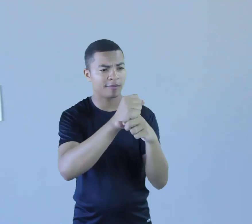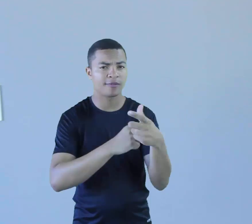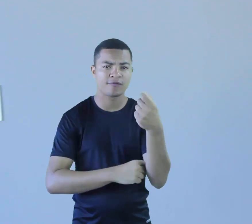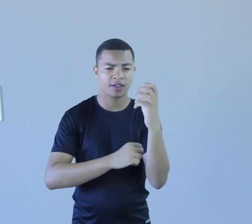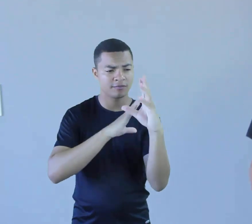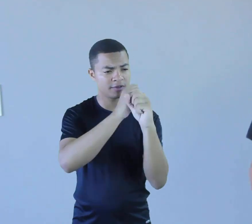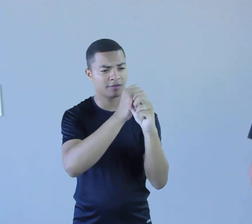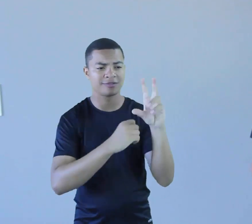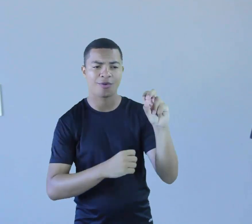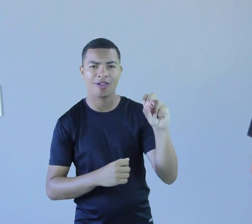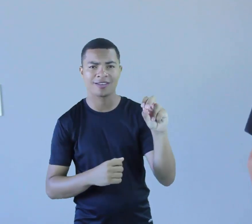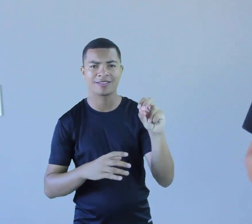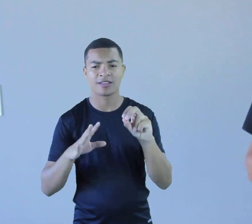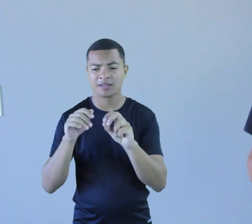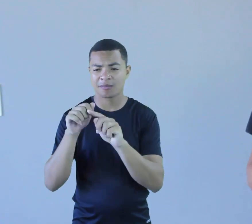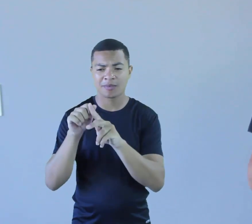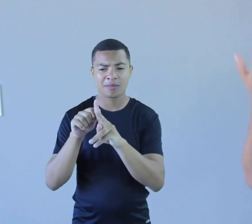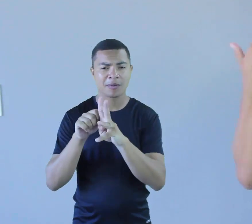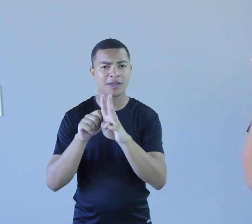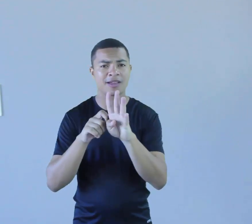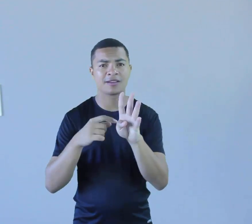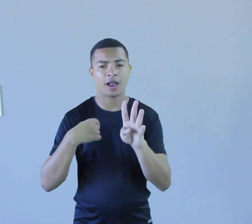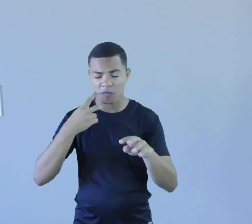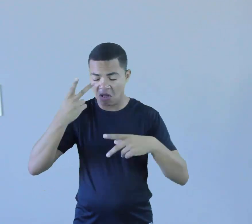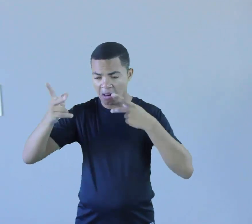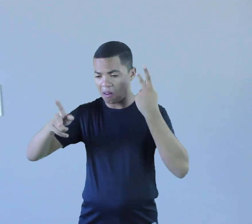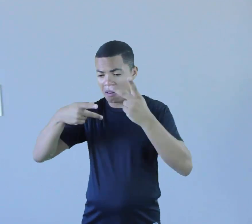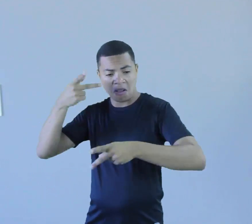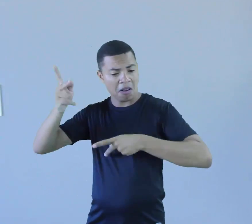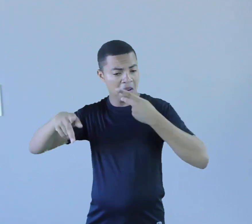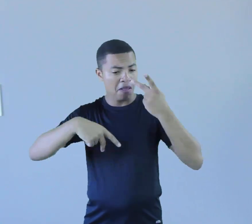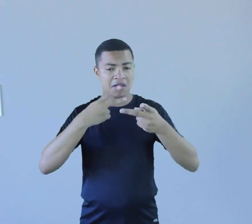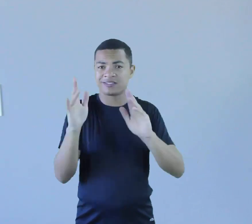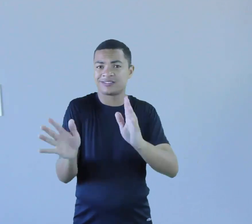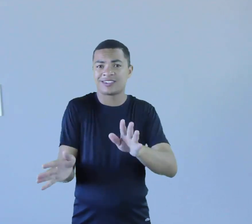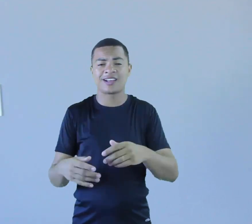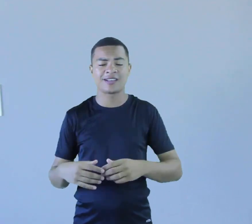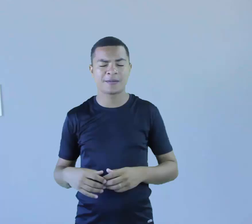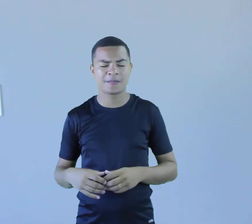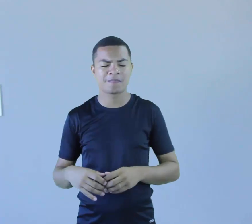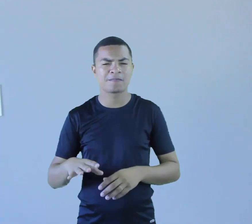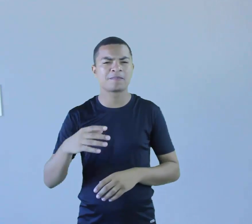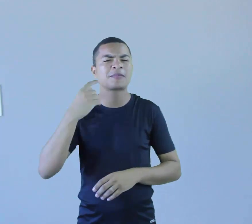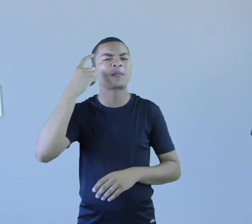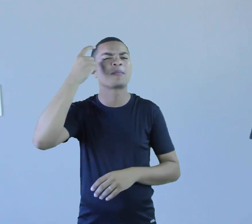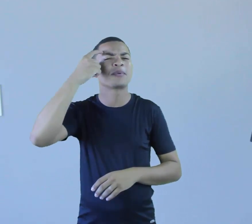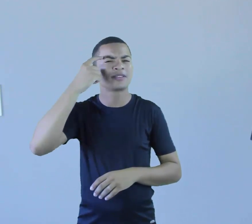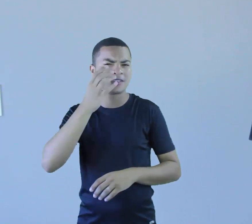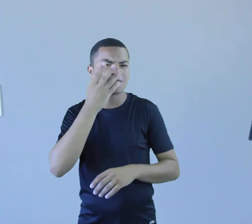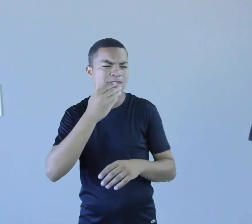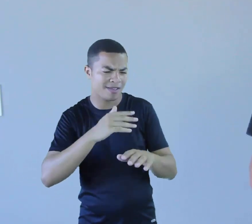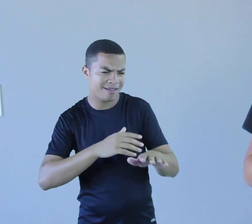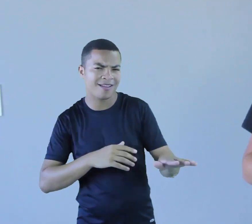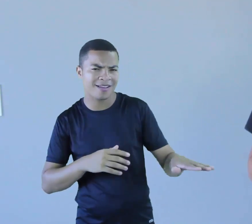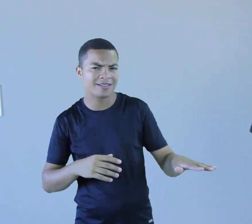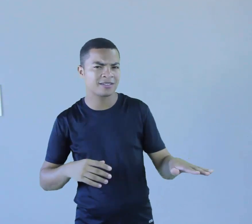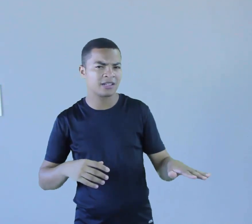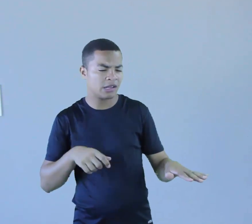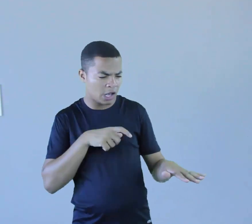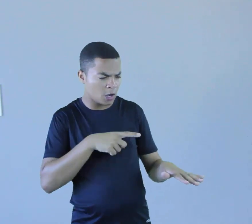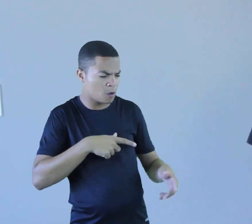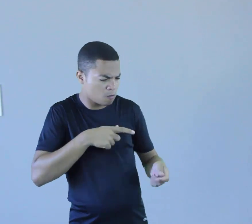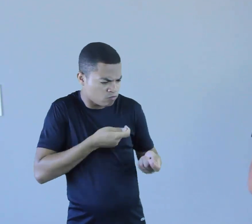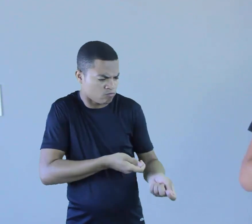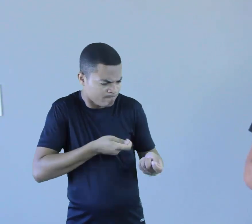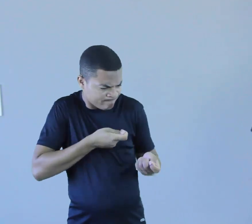impossível. Ser fluente no idioma antes de compreender-o fluentemente É isso o que ocorre nos cursos,